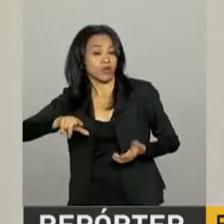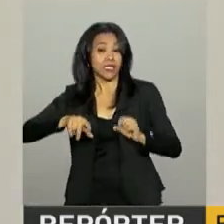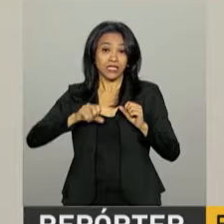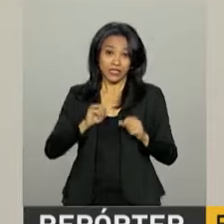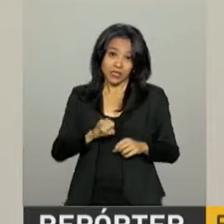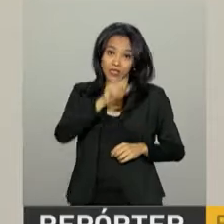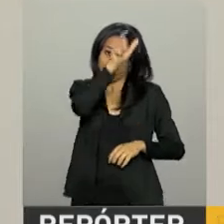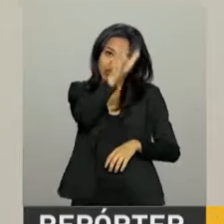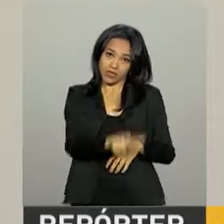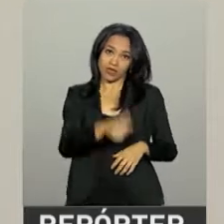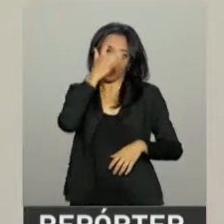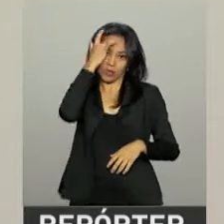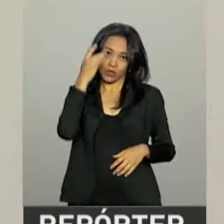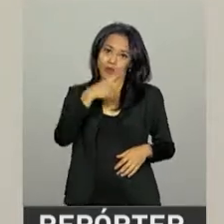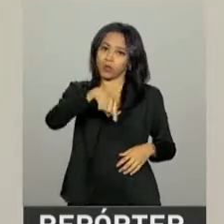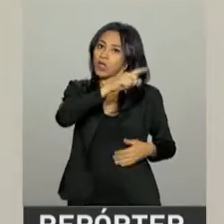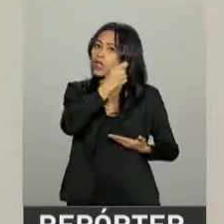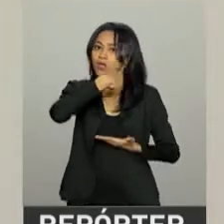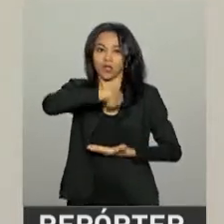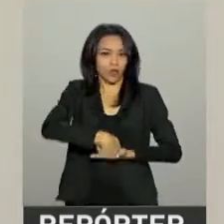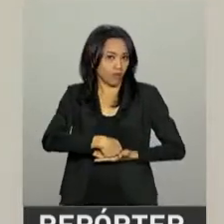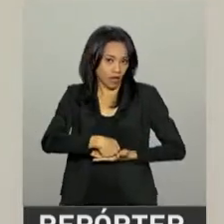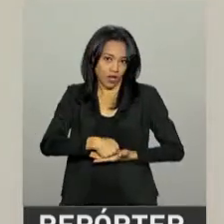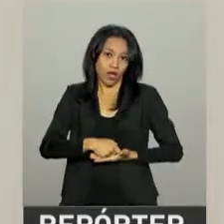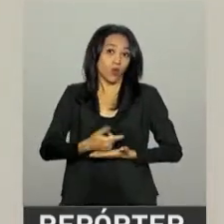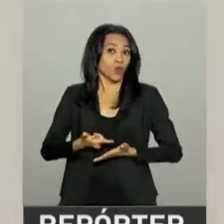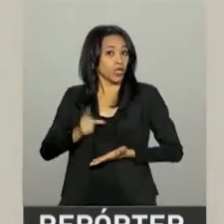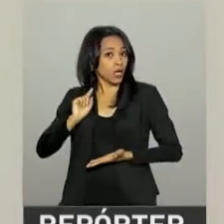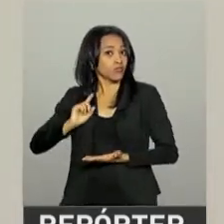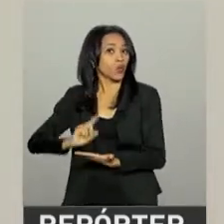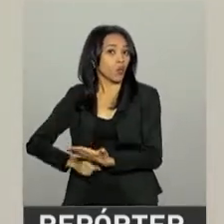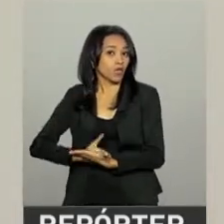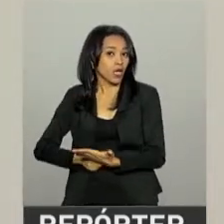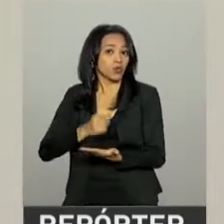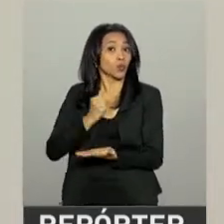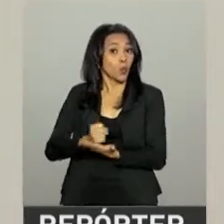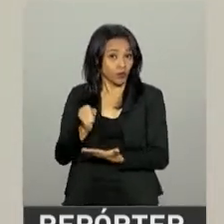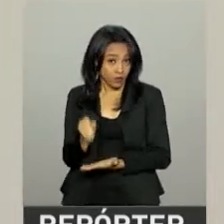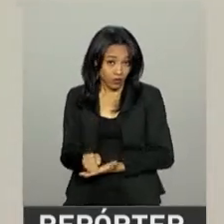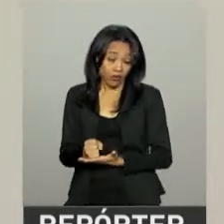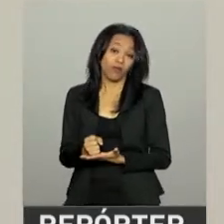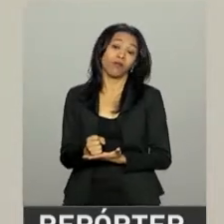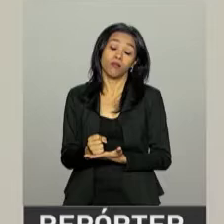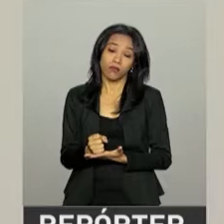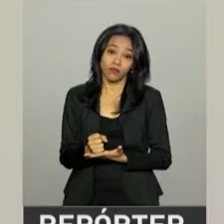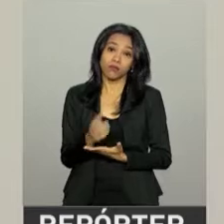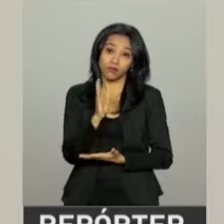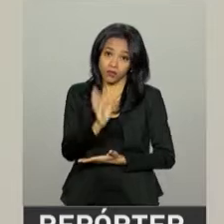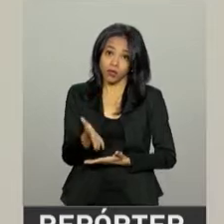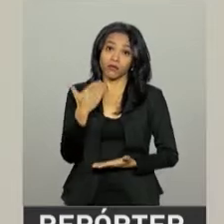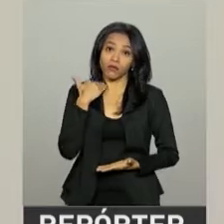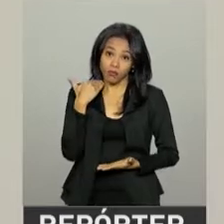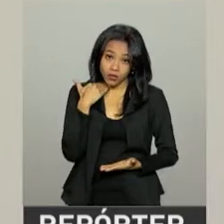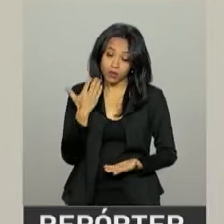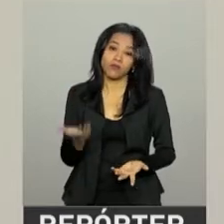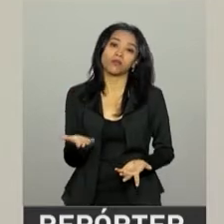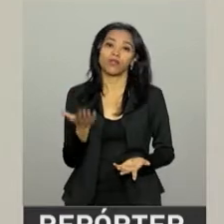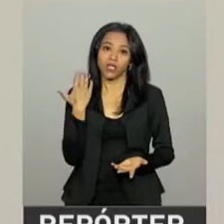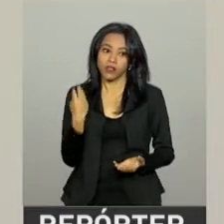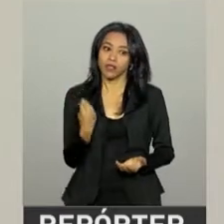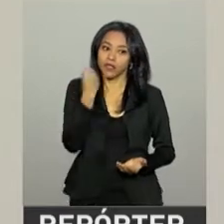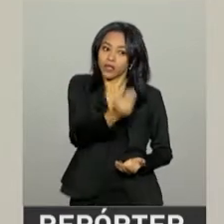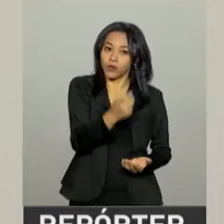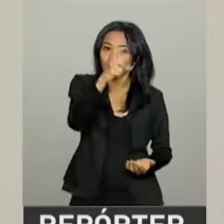não cumprir o pagamento mínimo acordado contratualmente com a instituição financeira na emissora do cartão de